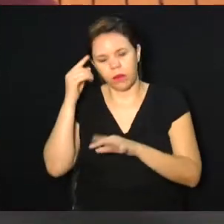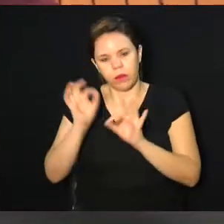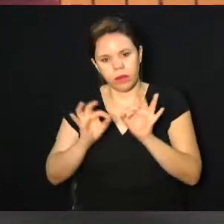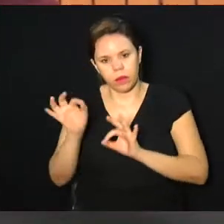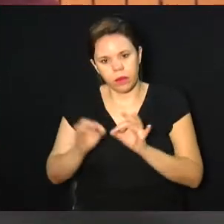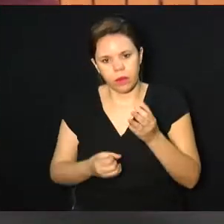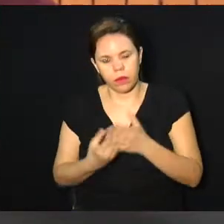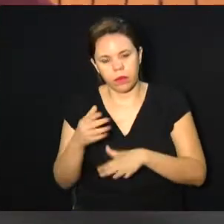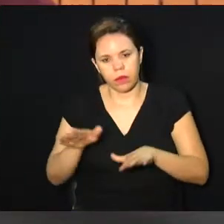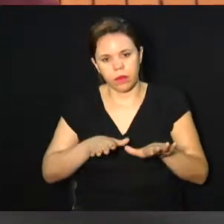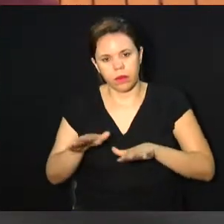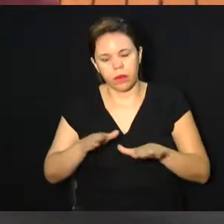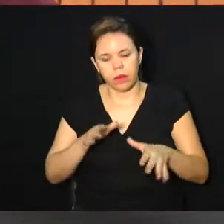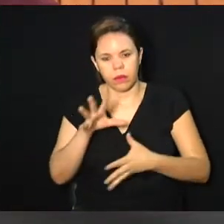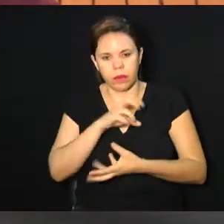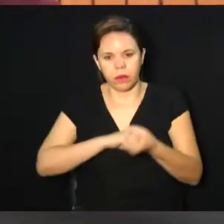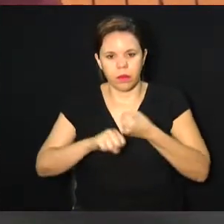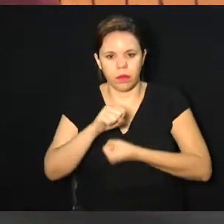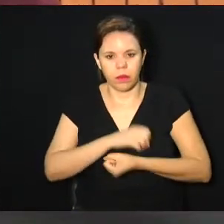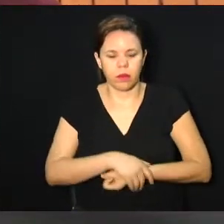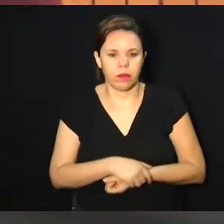uma mobilidade mais sustentável.